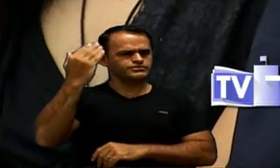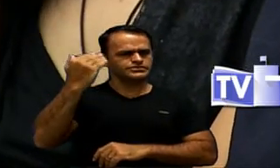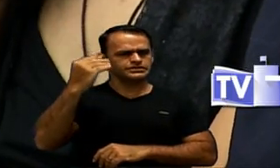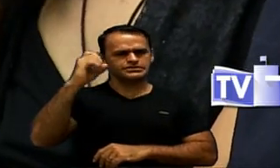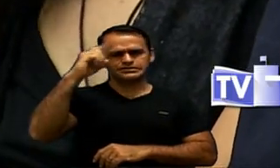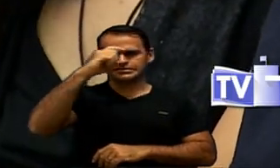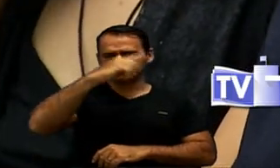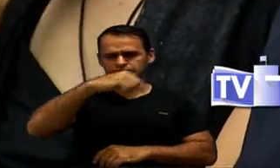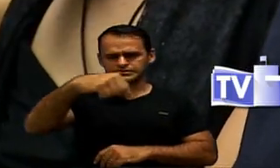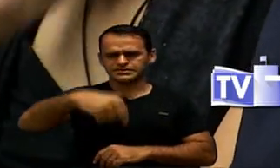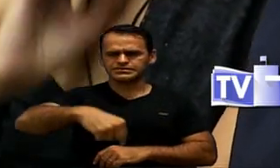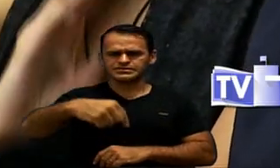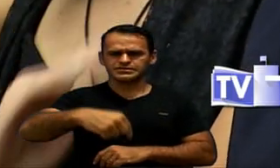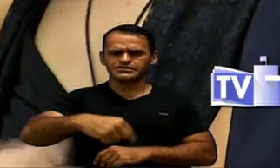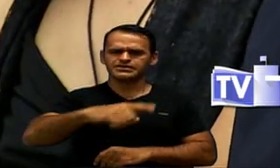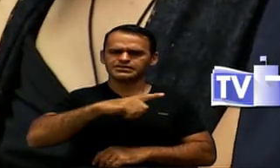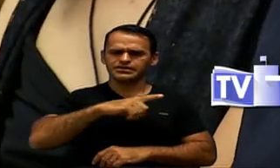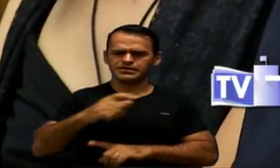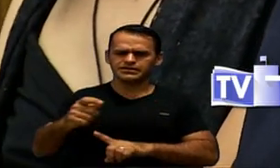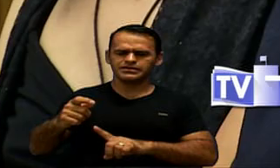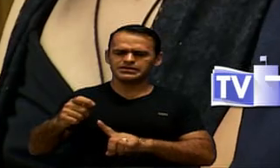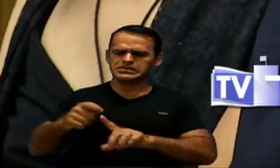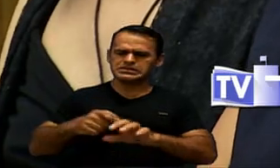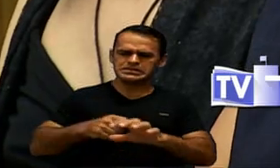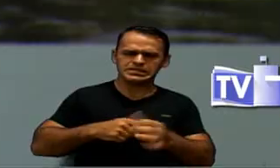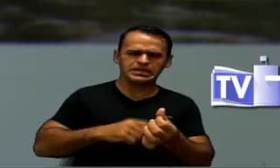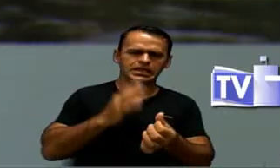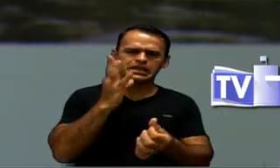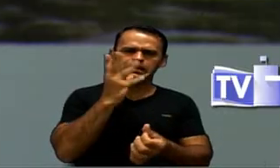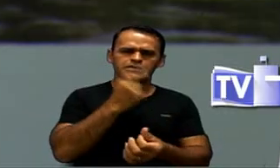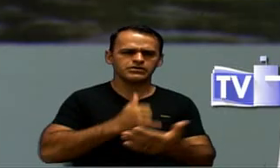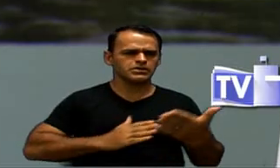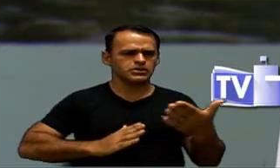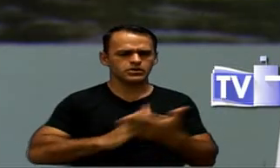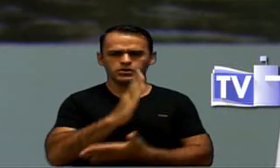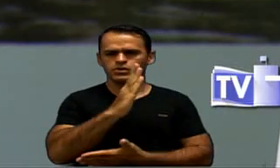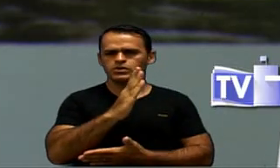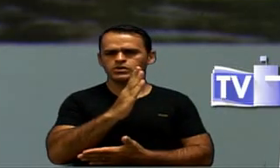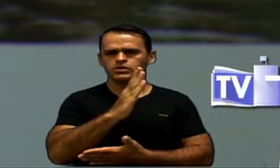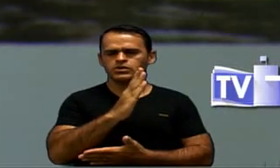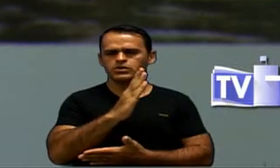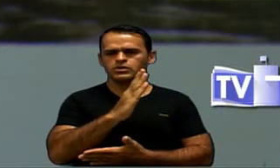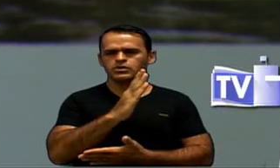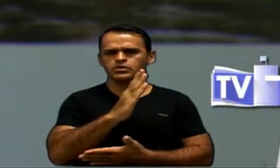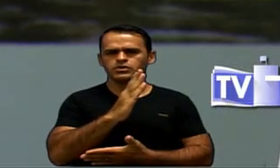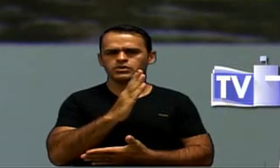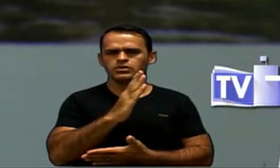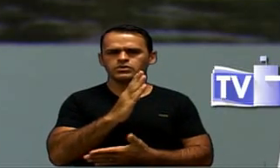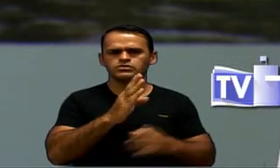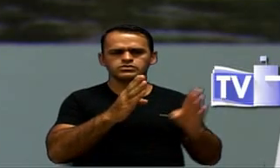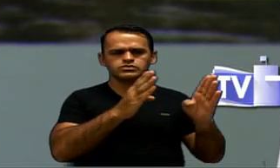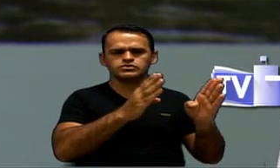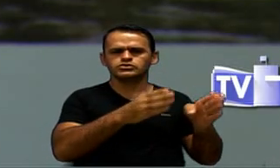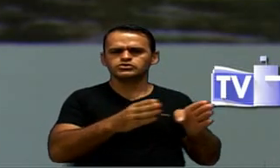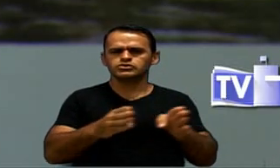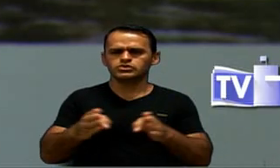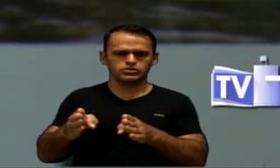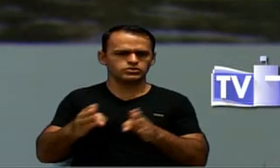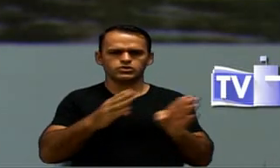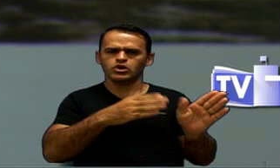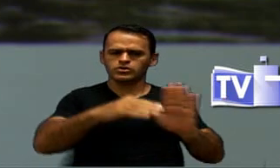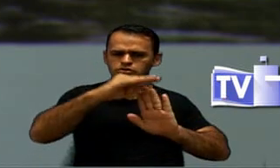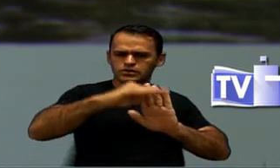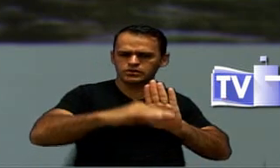aqui nós aprovarmos, acho que 6 meses para aprovarmos o novo modelo do Estatuto do Conselho.